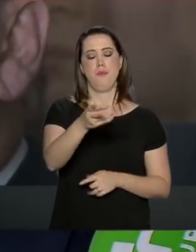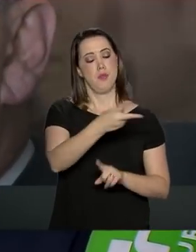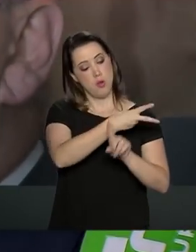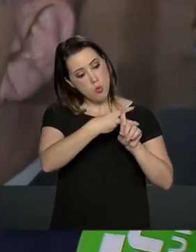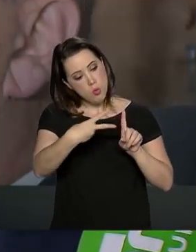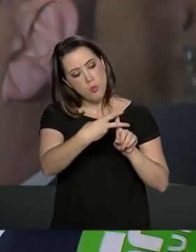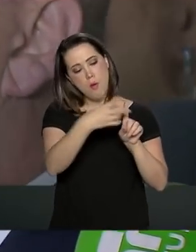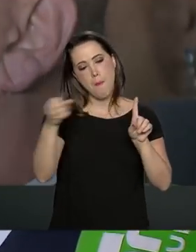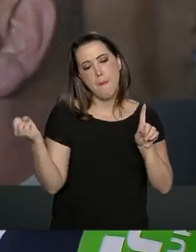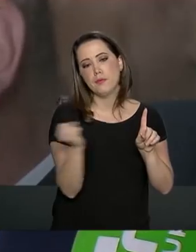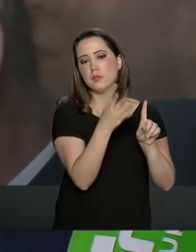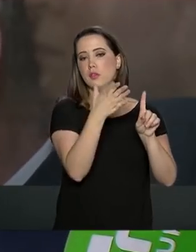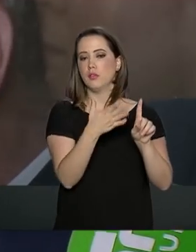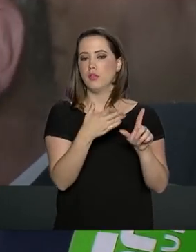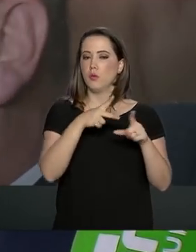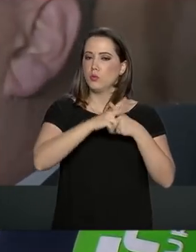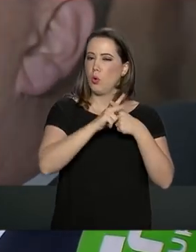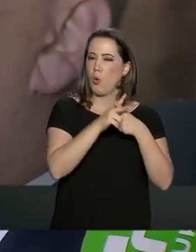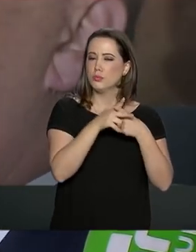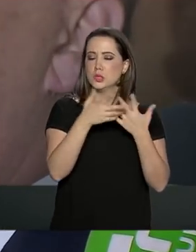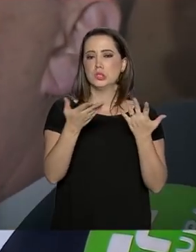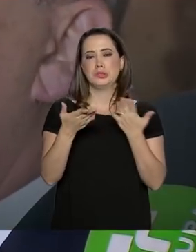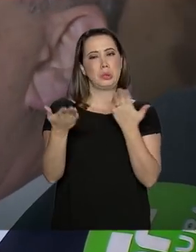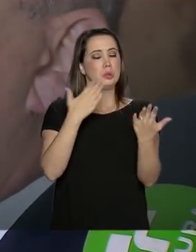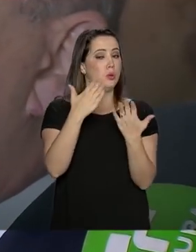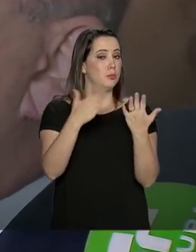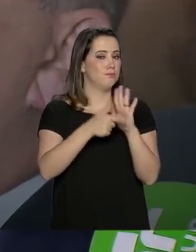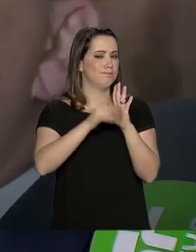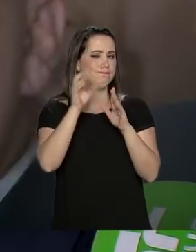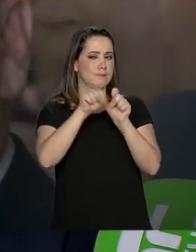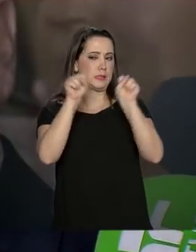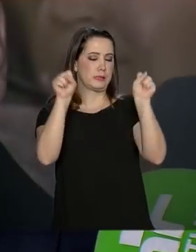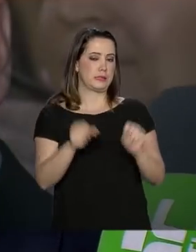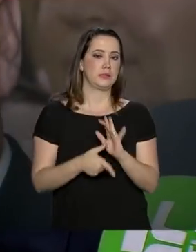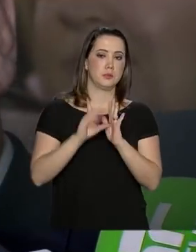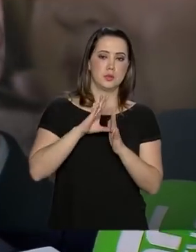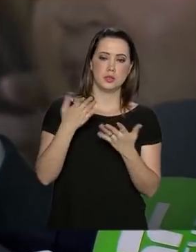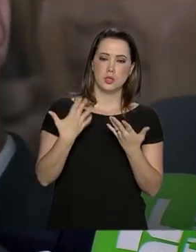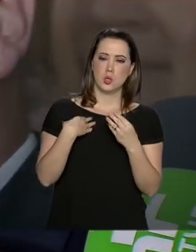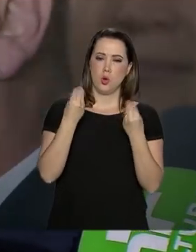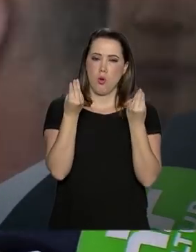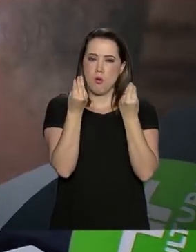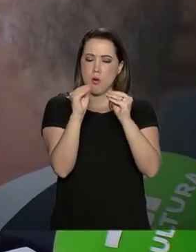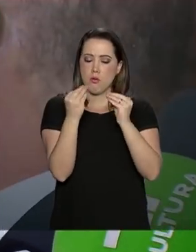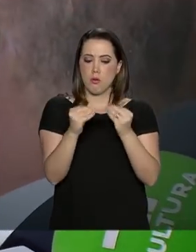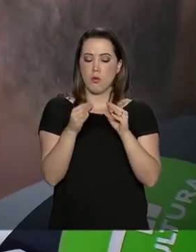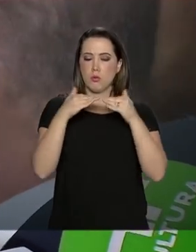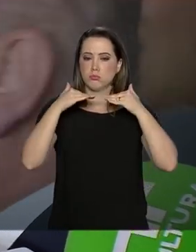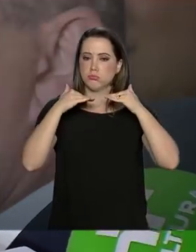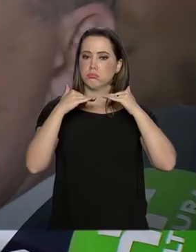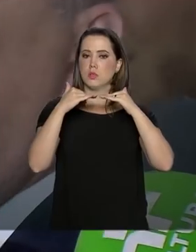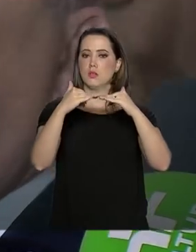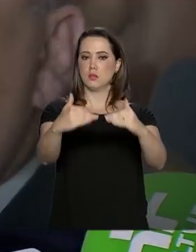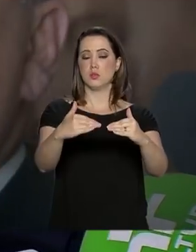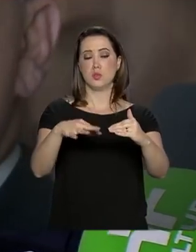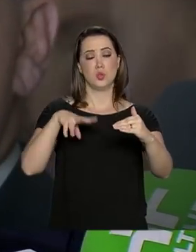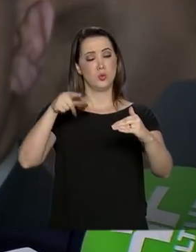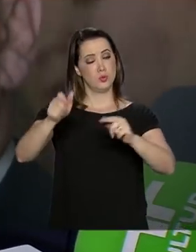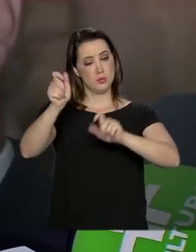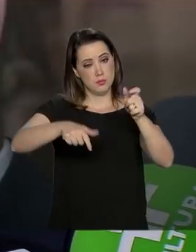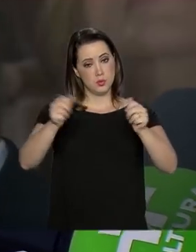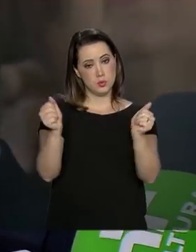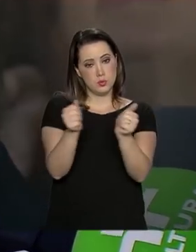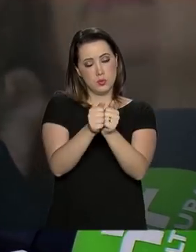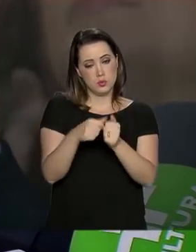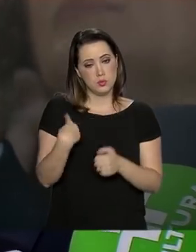estamos aqui corrigindo o sistema atual dentro de um critério de equilíbrio e equidade e participação de todos.